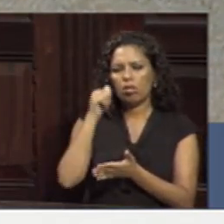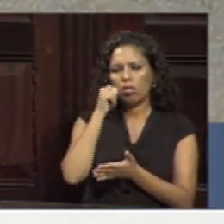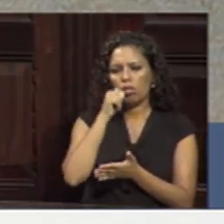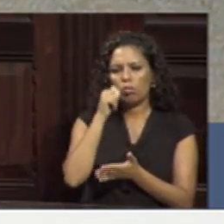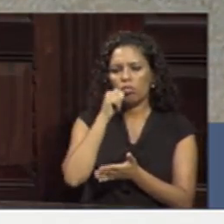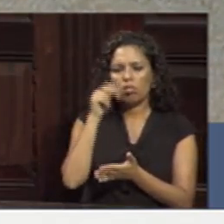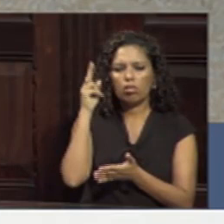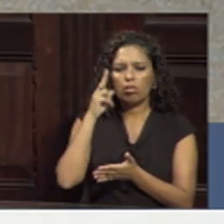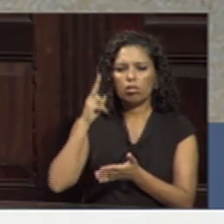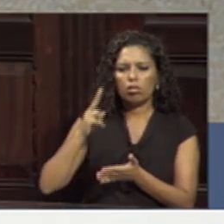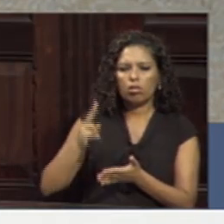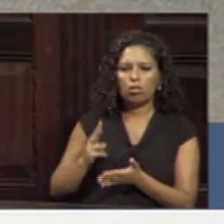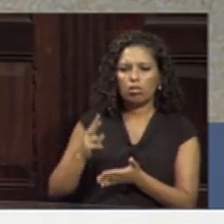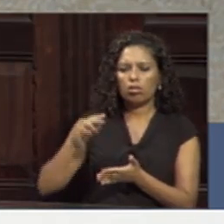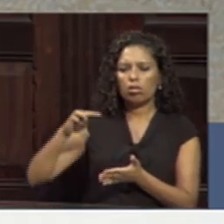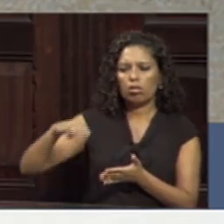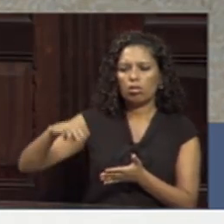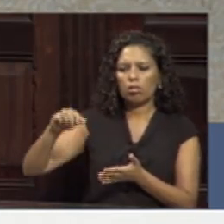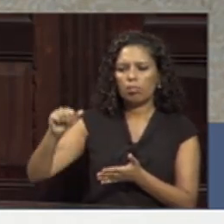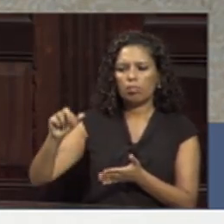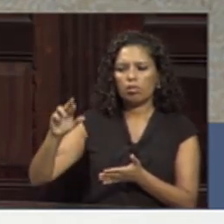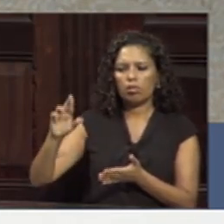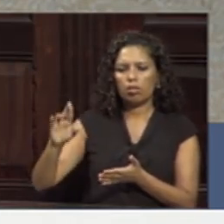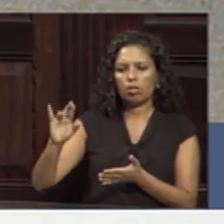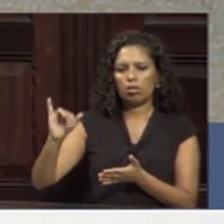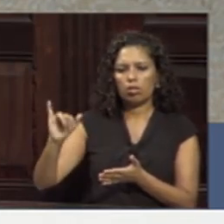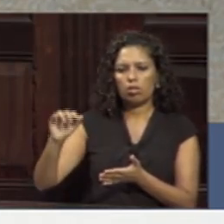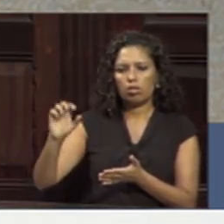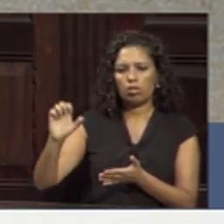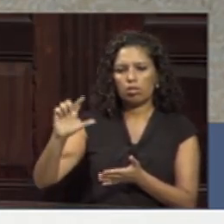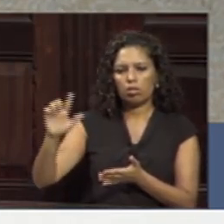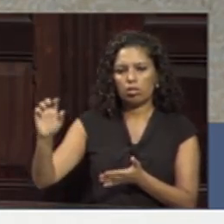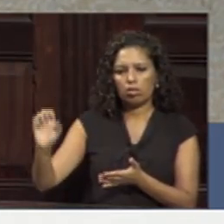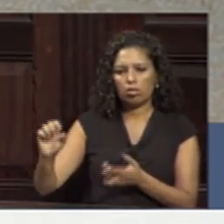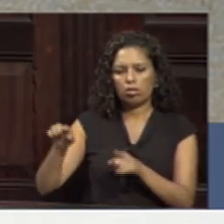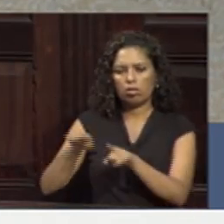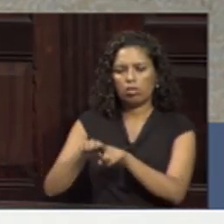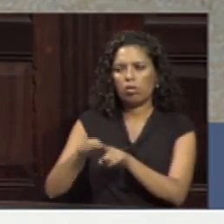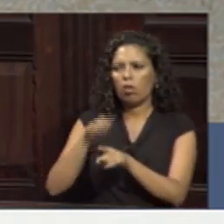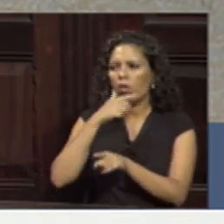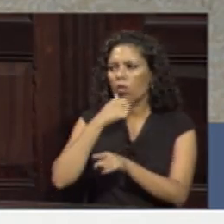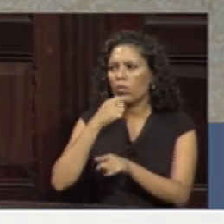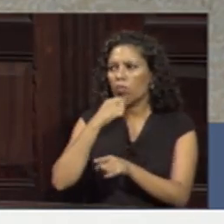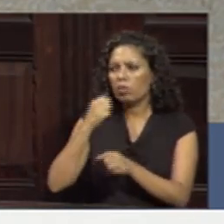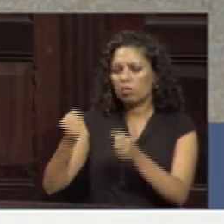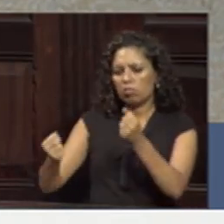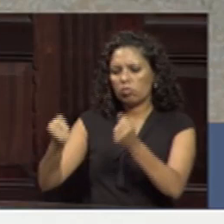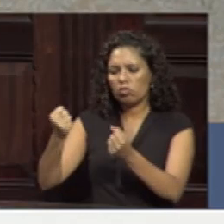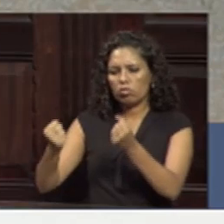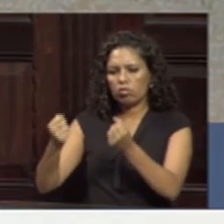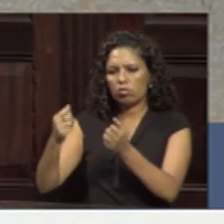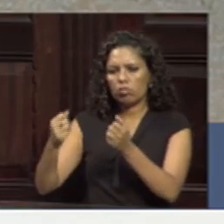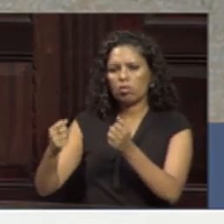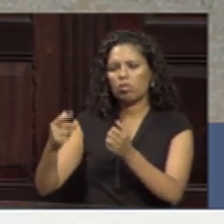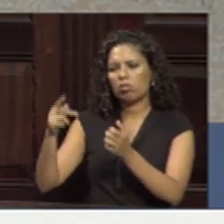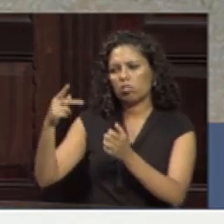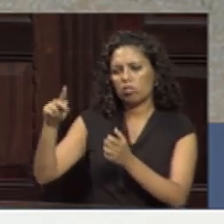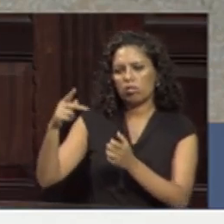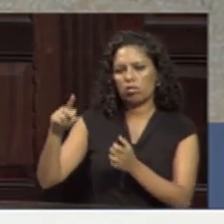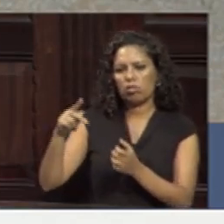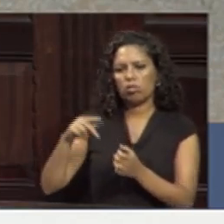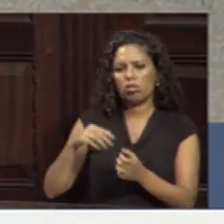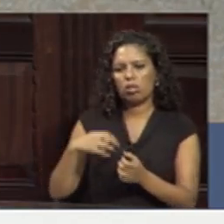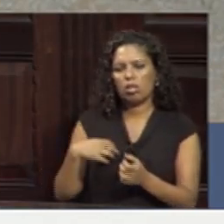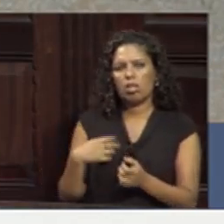da vereadora Marielle e do seu motorista Anderson, eu confesso a